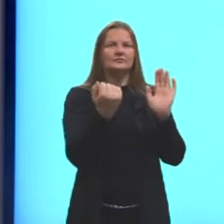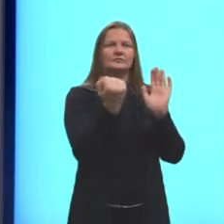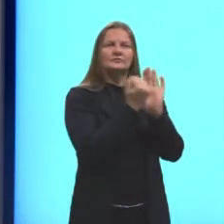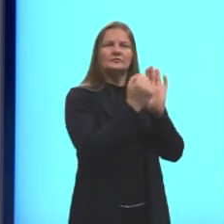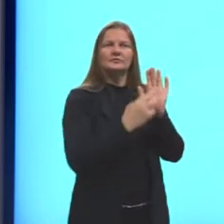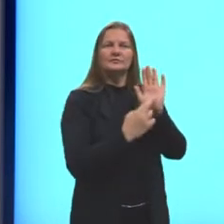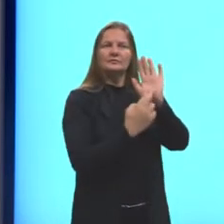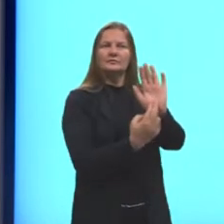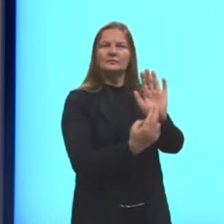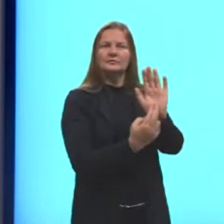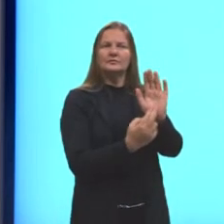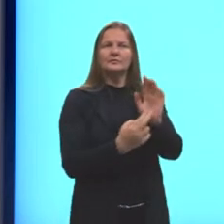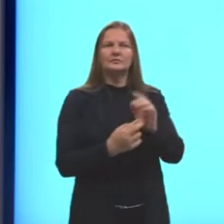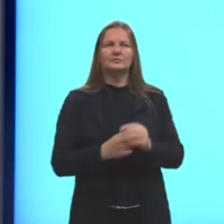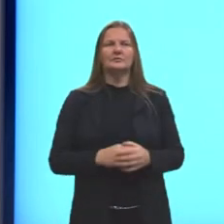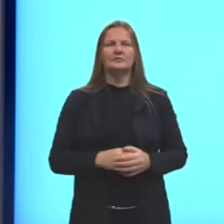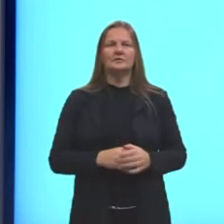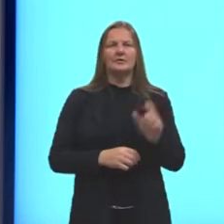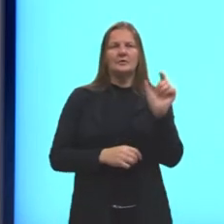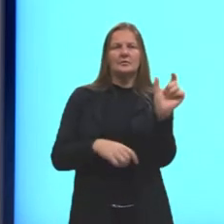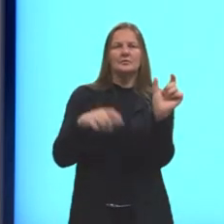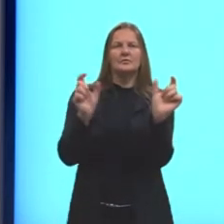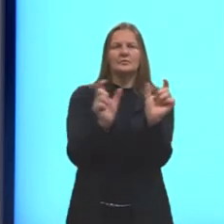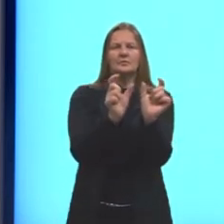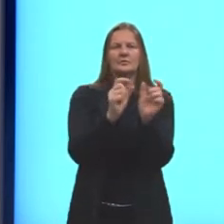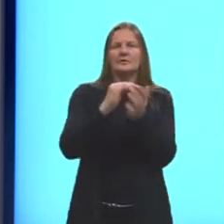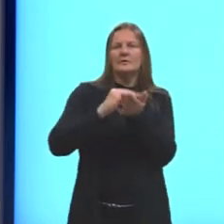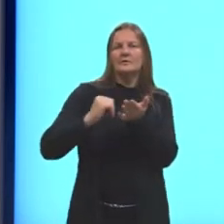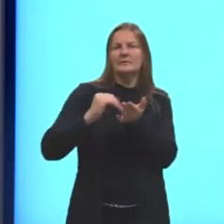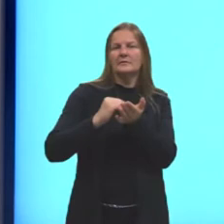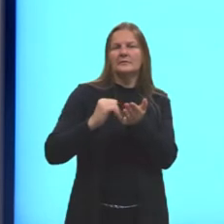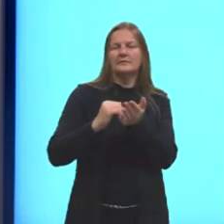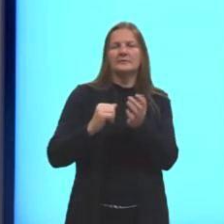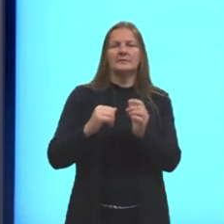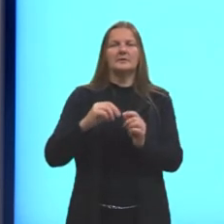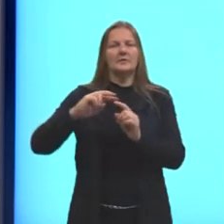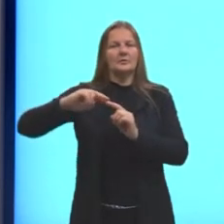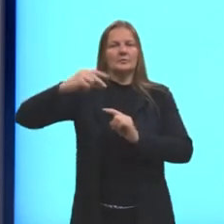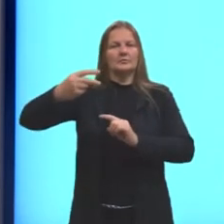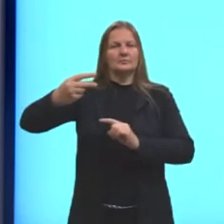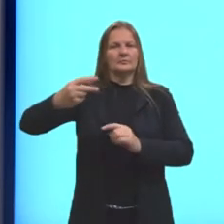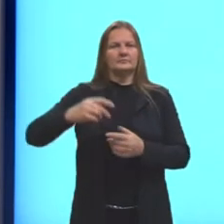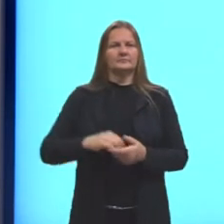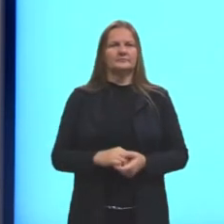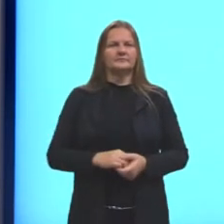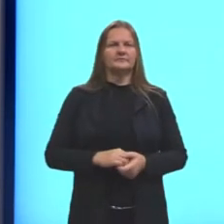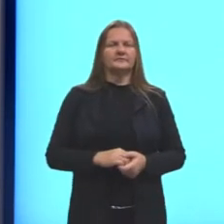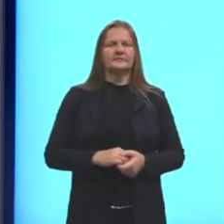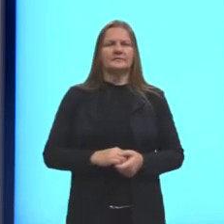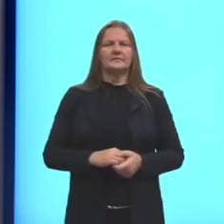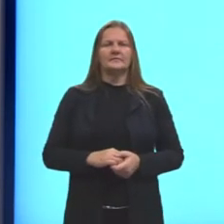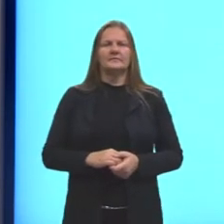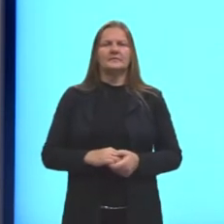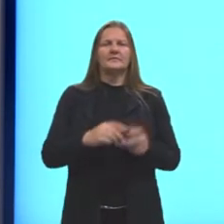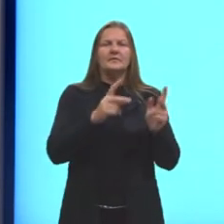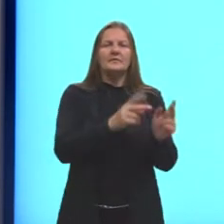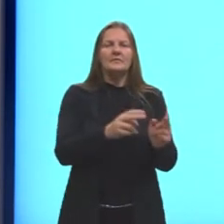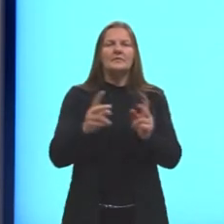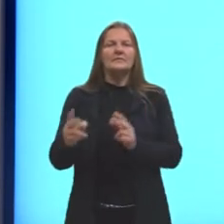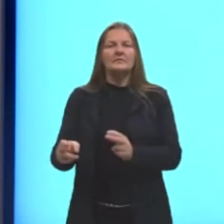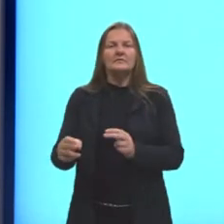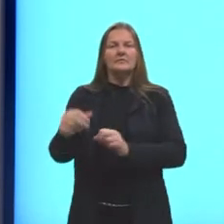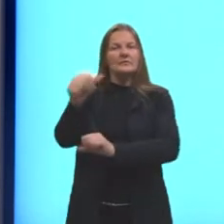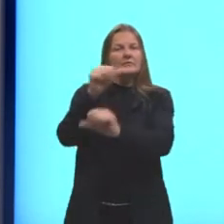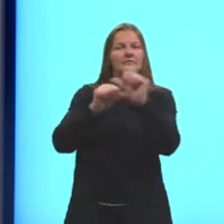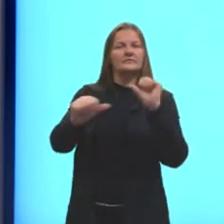aqui dois termos né subtraídos elevado ao quadrado na fatoração nós vamos utilizar